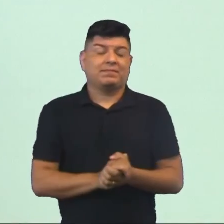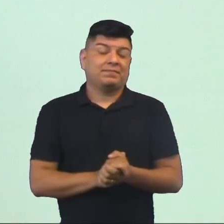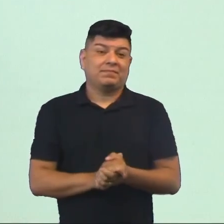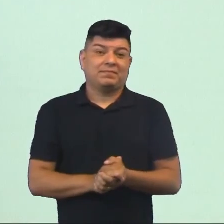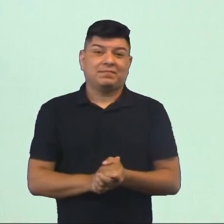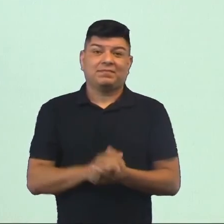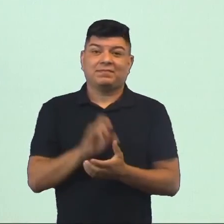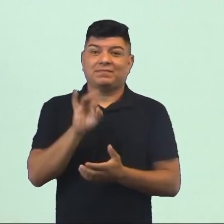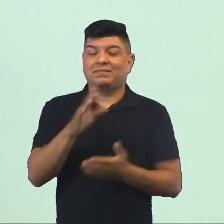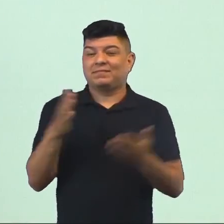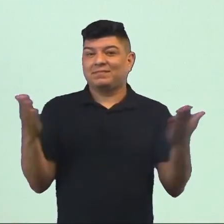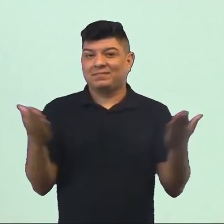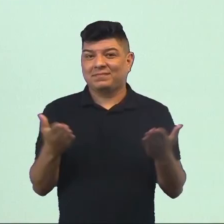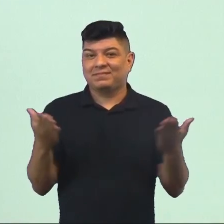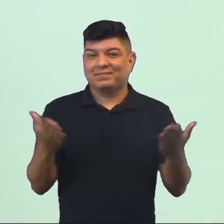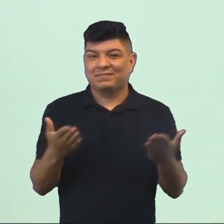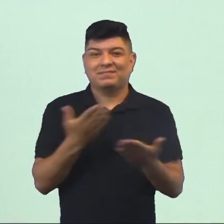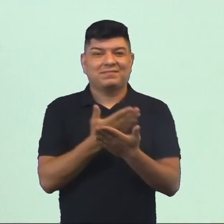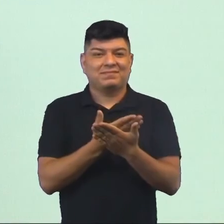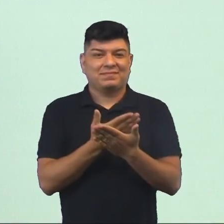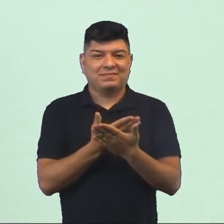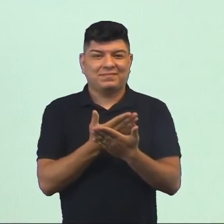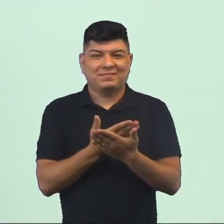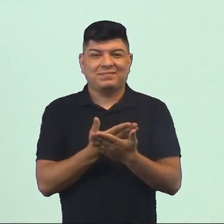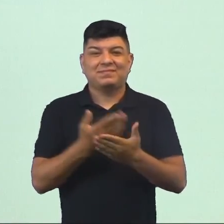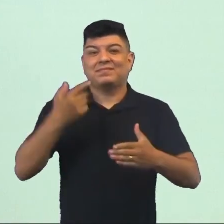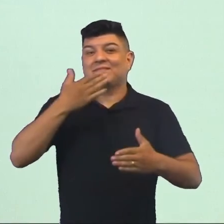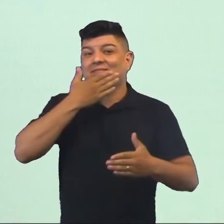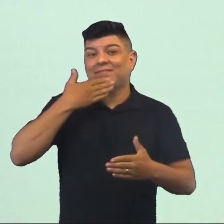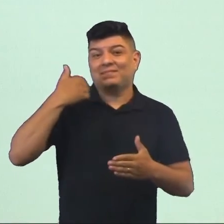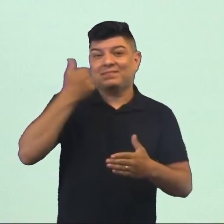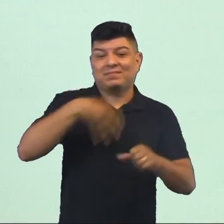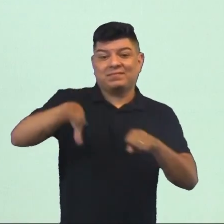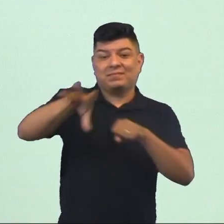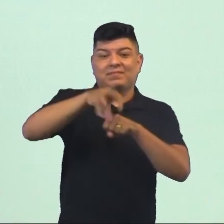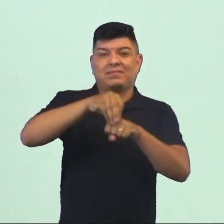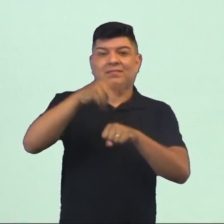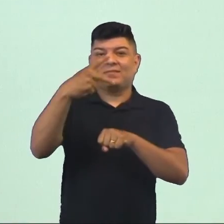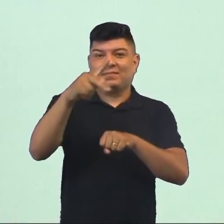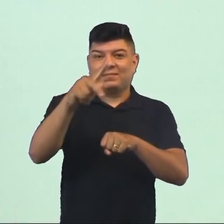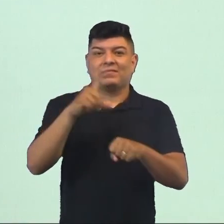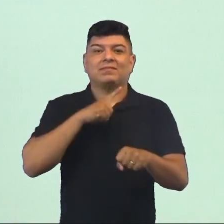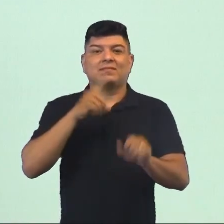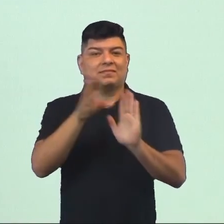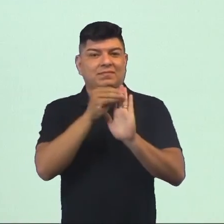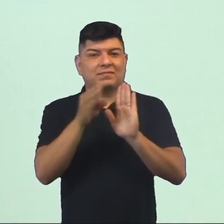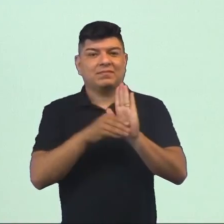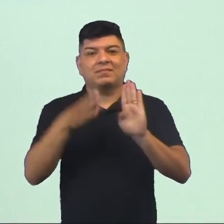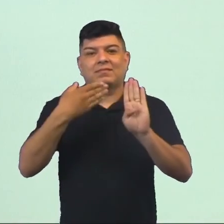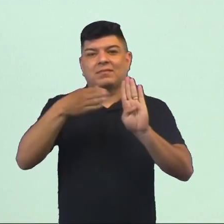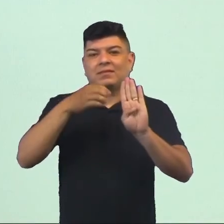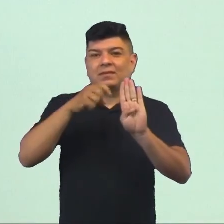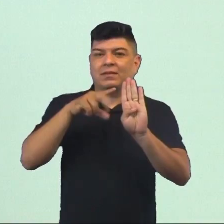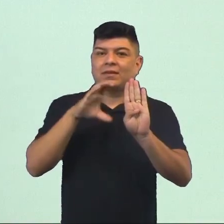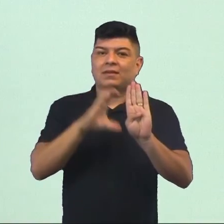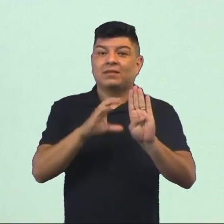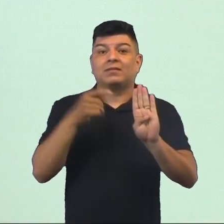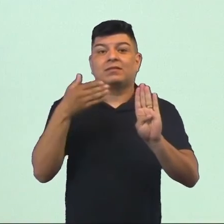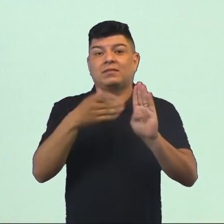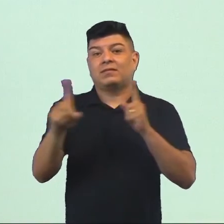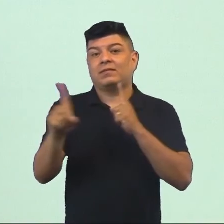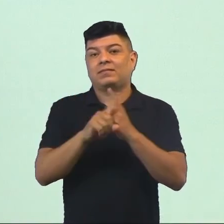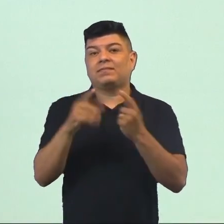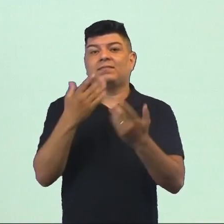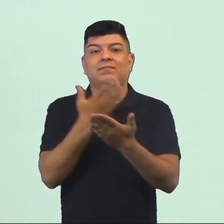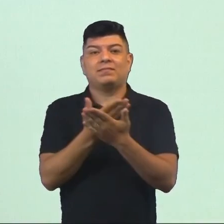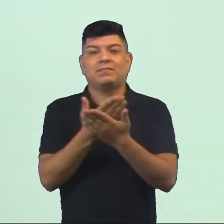eu tinha para passar para vocês na aula de hoje. Quer aprofundar seus conhecimentos? Quer ter esse conteúdo? Entra na plataforma Eduque. Você vai